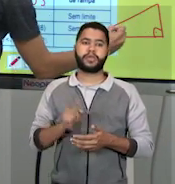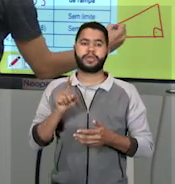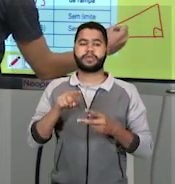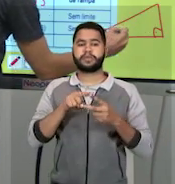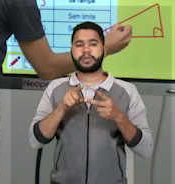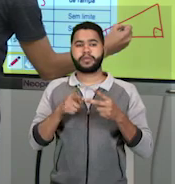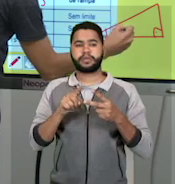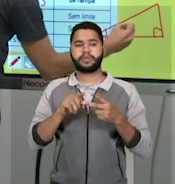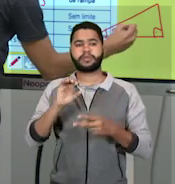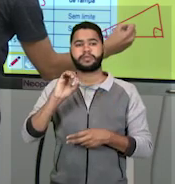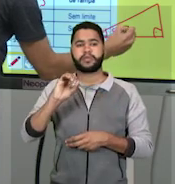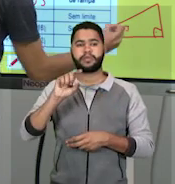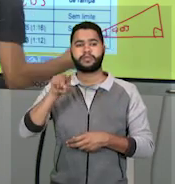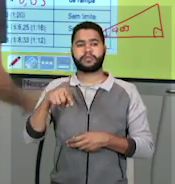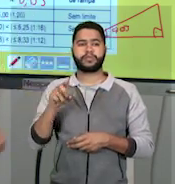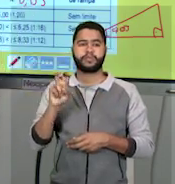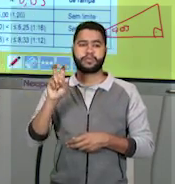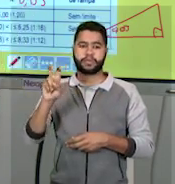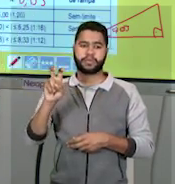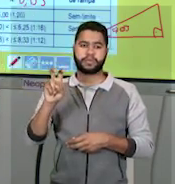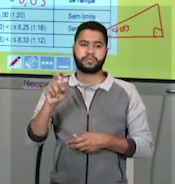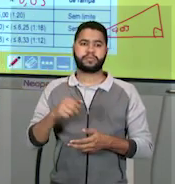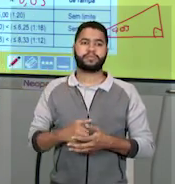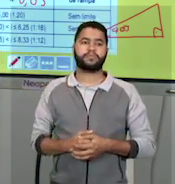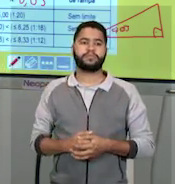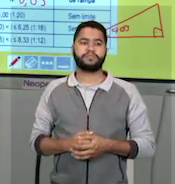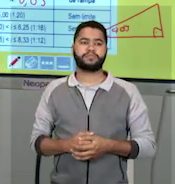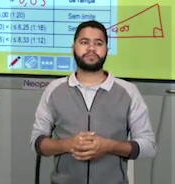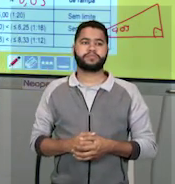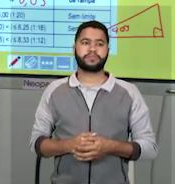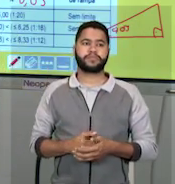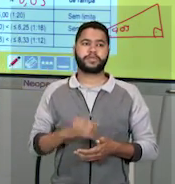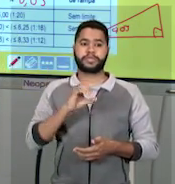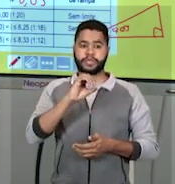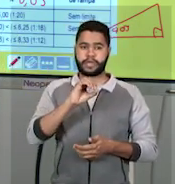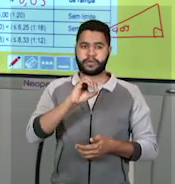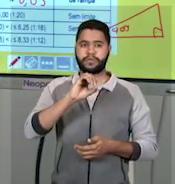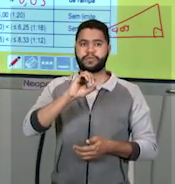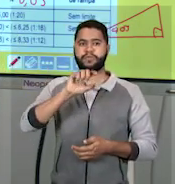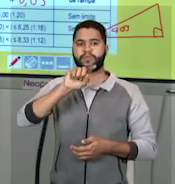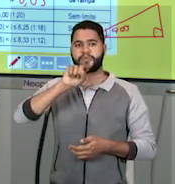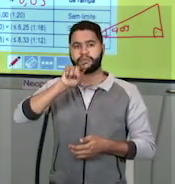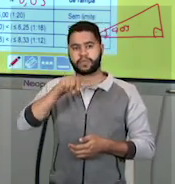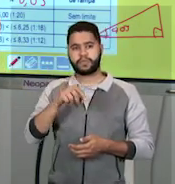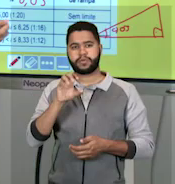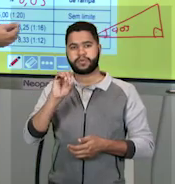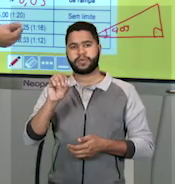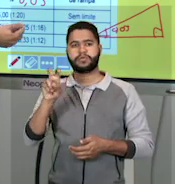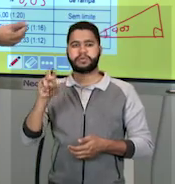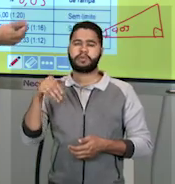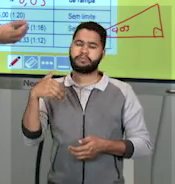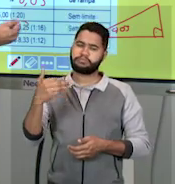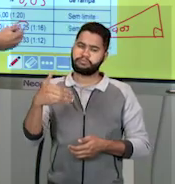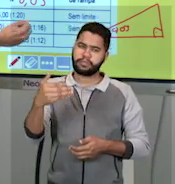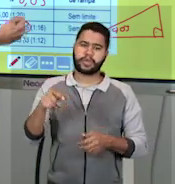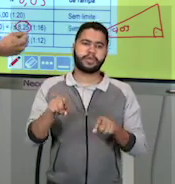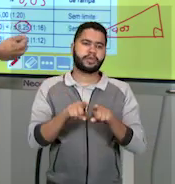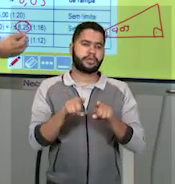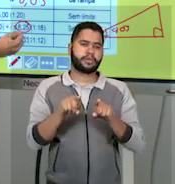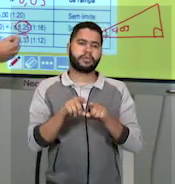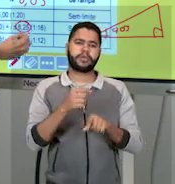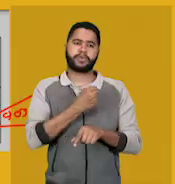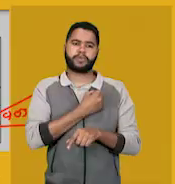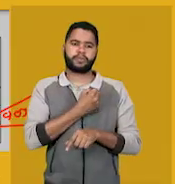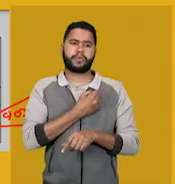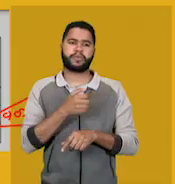formar, 0,05, a tangente desse número, não é 0,05, ok? E por aí vai, esse aqui também você vai pegar desse